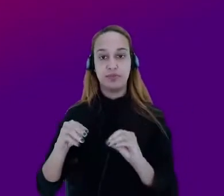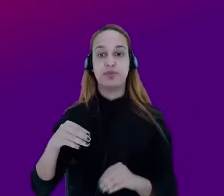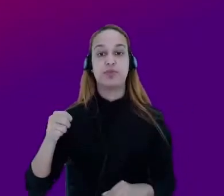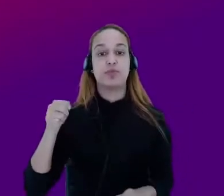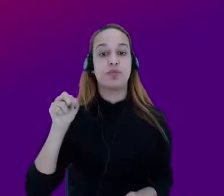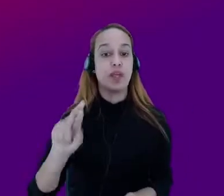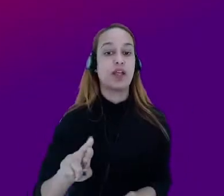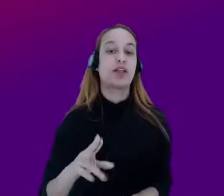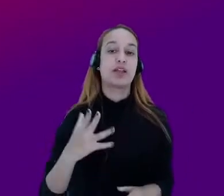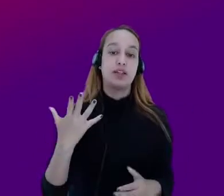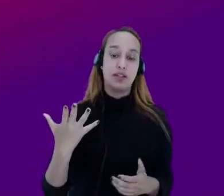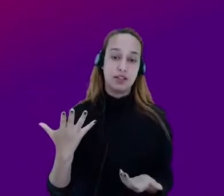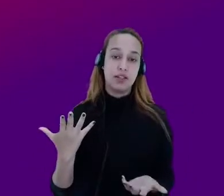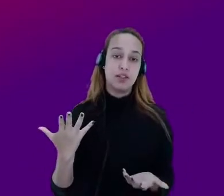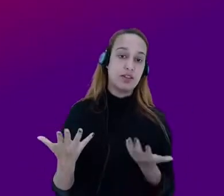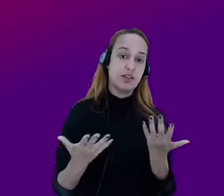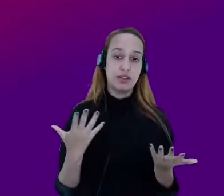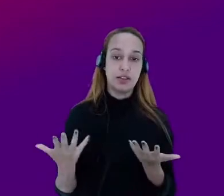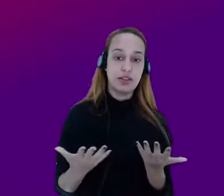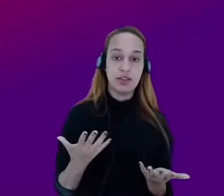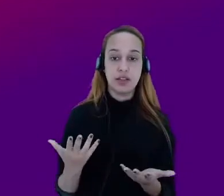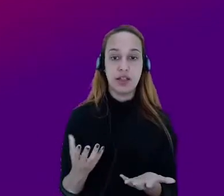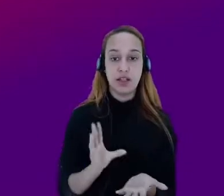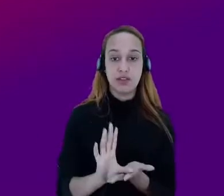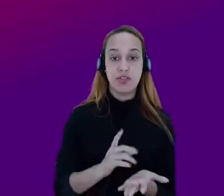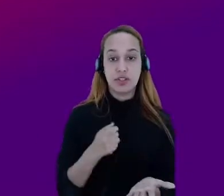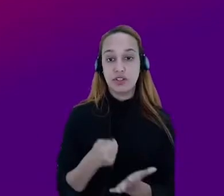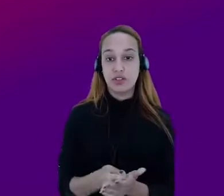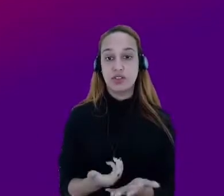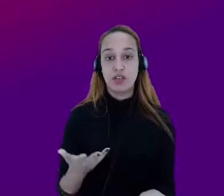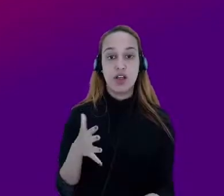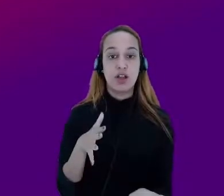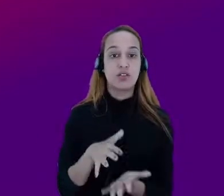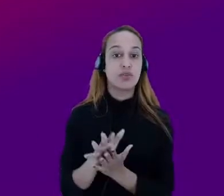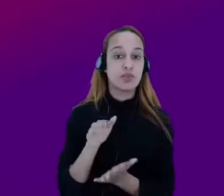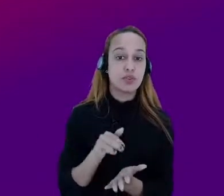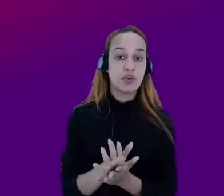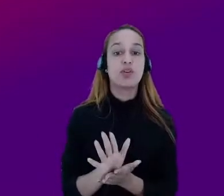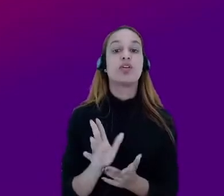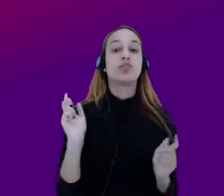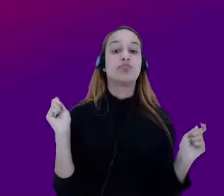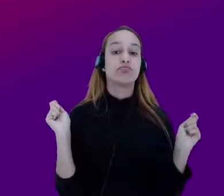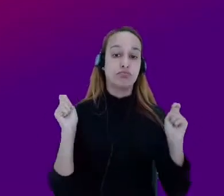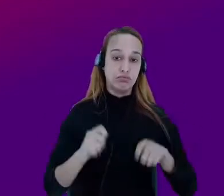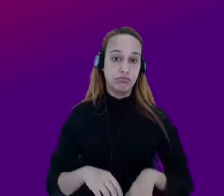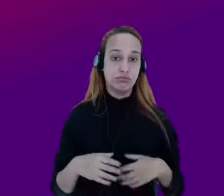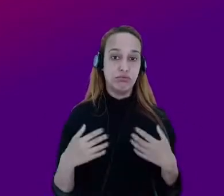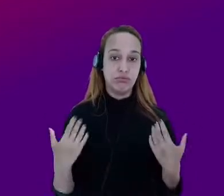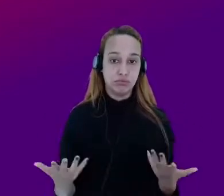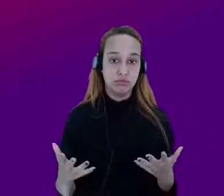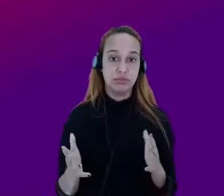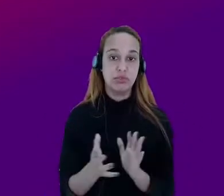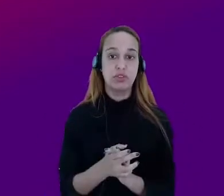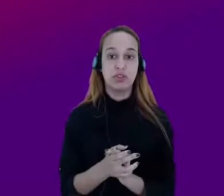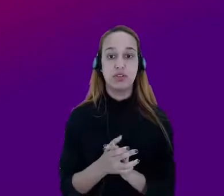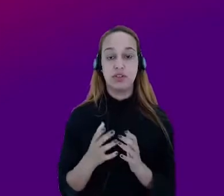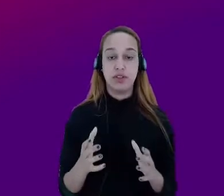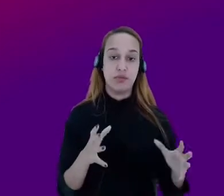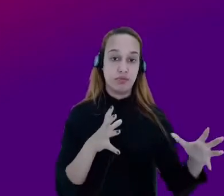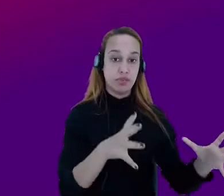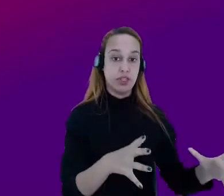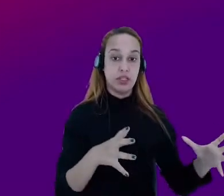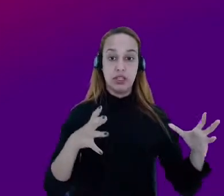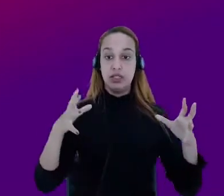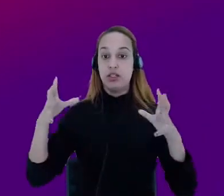em impressoras, em grandes impressoras, para poder, ao invés de mandar uma peça por